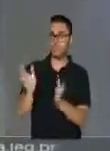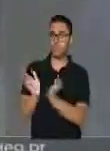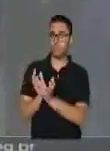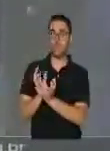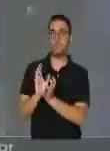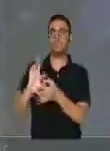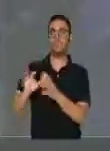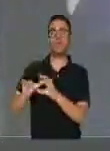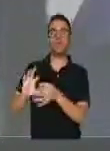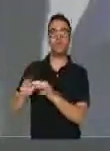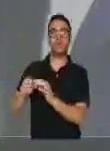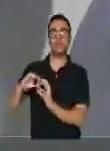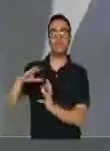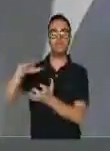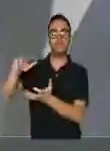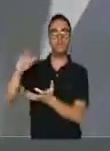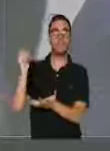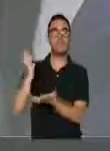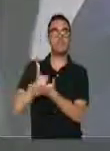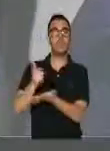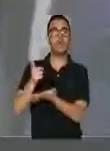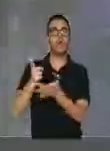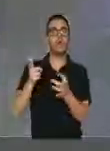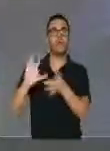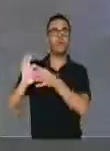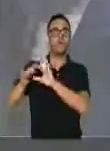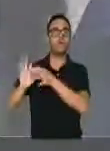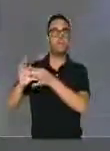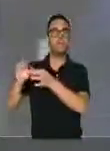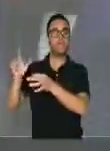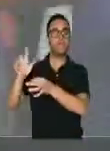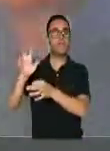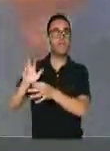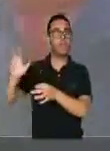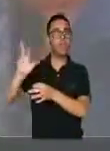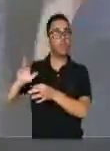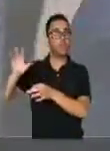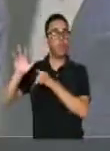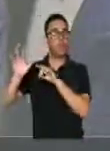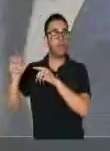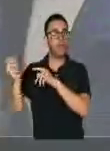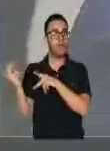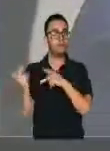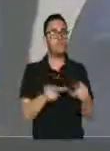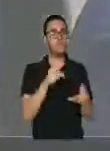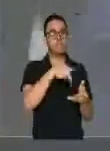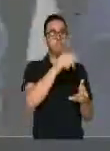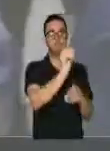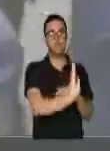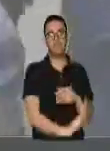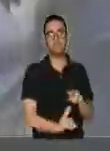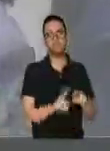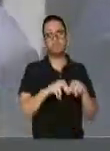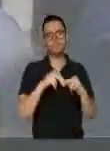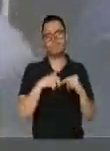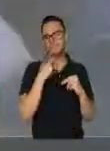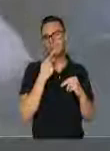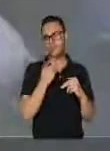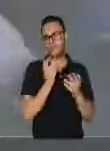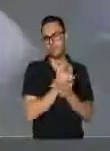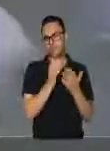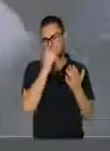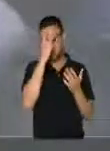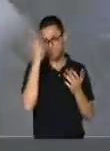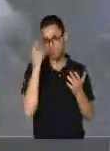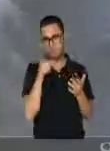Internacional da compra da Olimpíada pelo Lula para vir para o Brasil. Então, eu vejo muito cinismo na fala de algumas pessoas